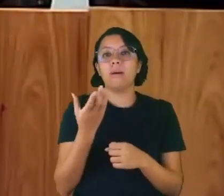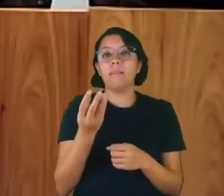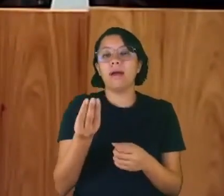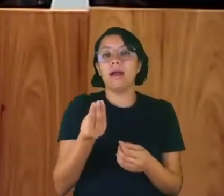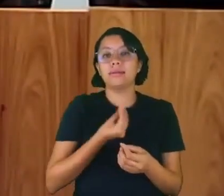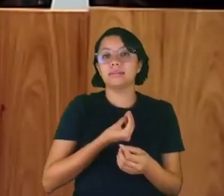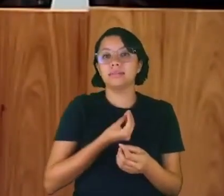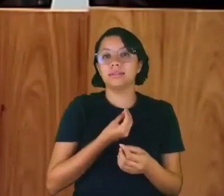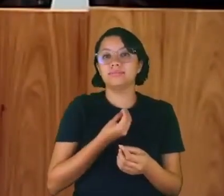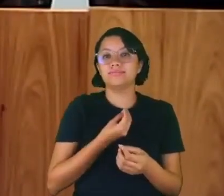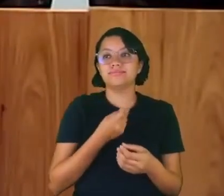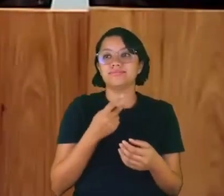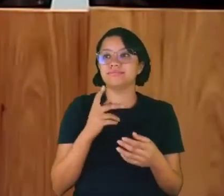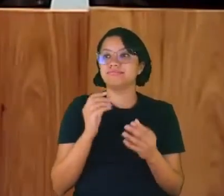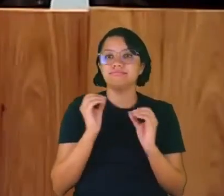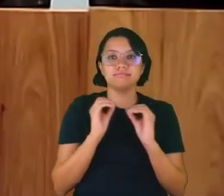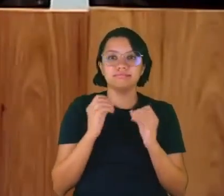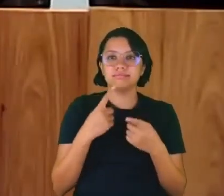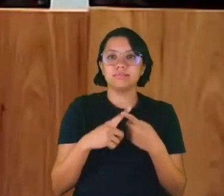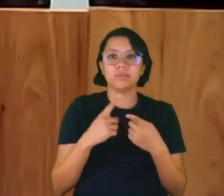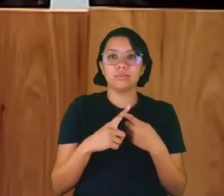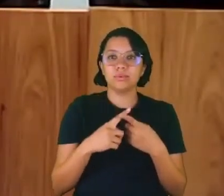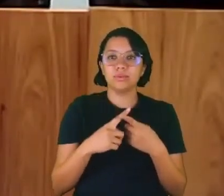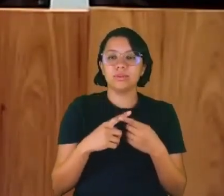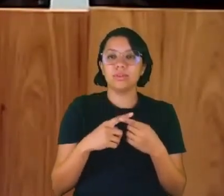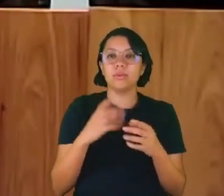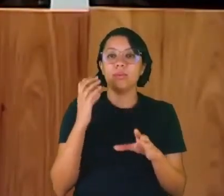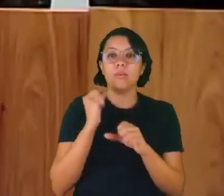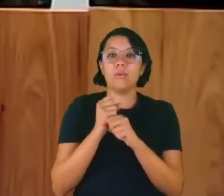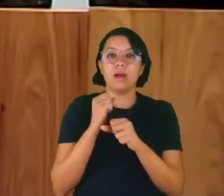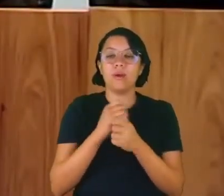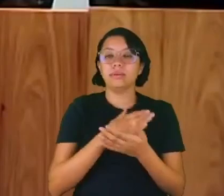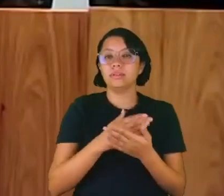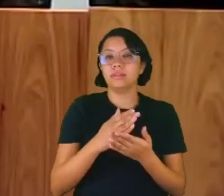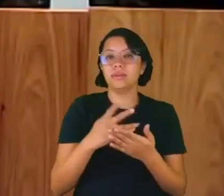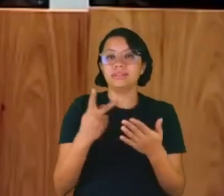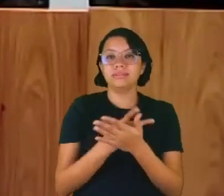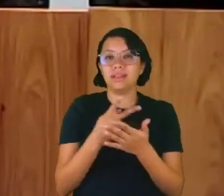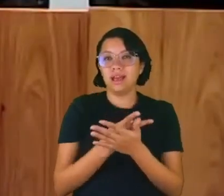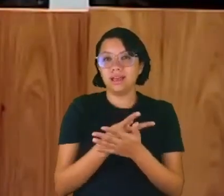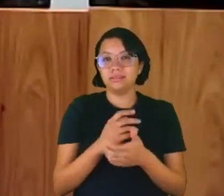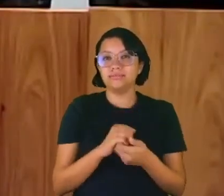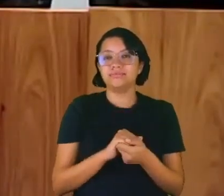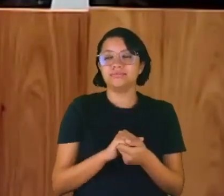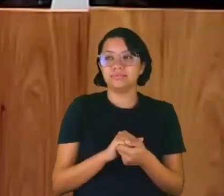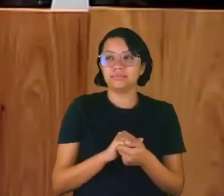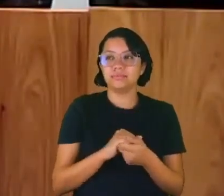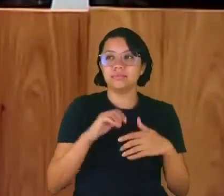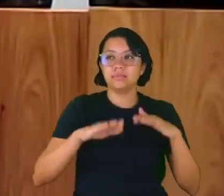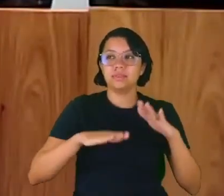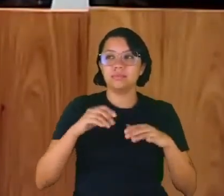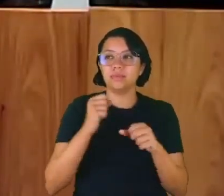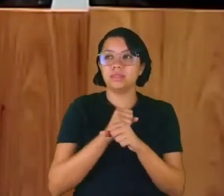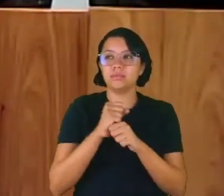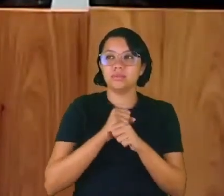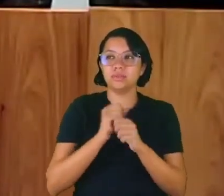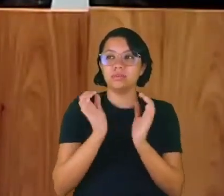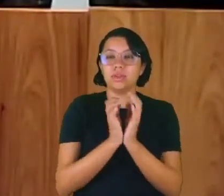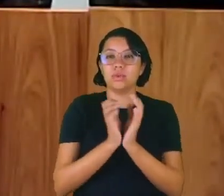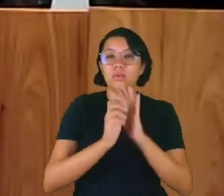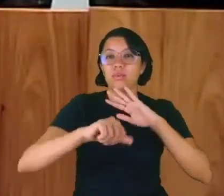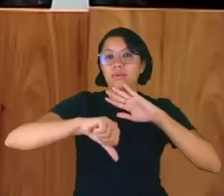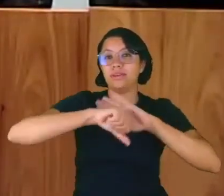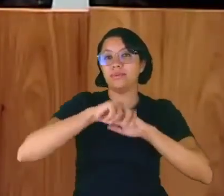cálculo inicial estava correto, porque era no mês de maio e novembro, né? E quando, apesar dos anos na turma criminal, ainda